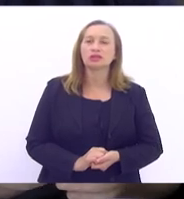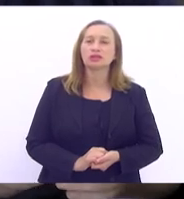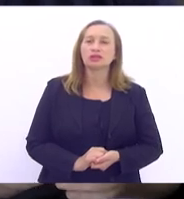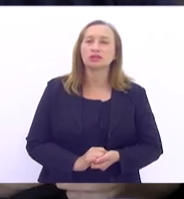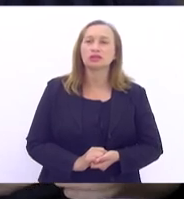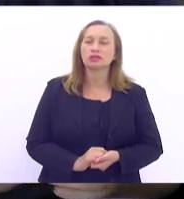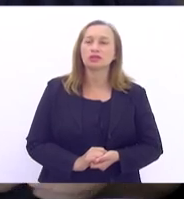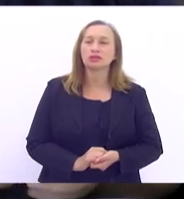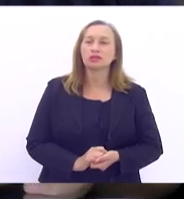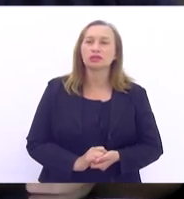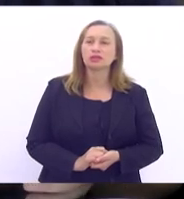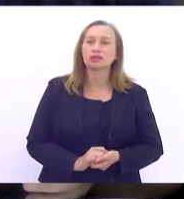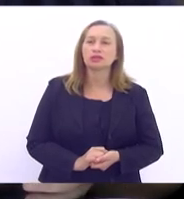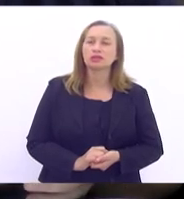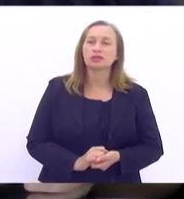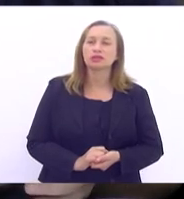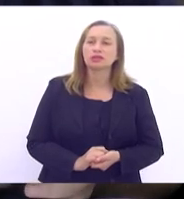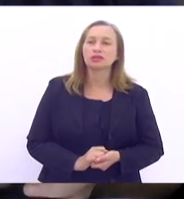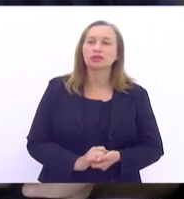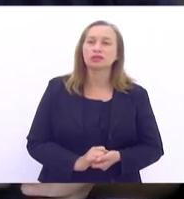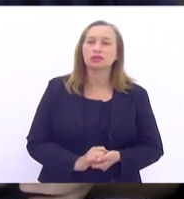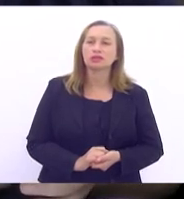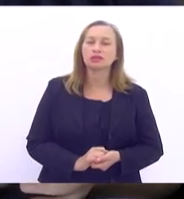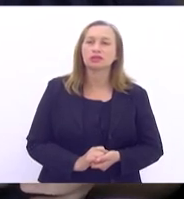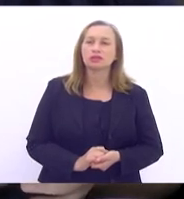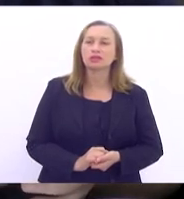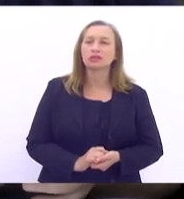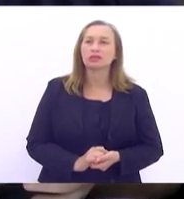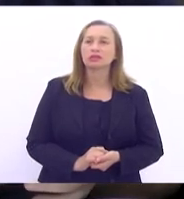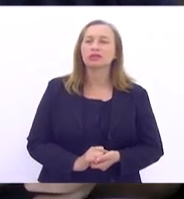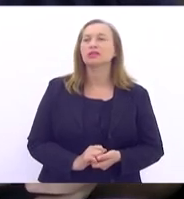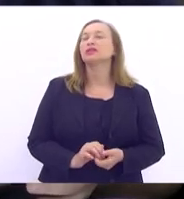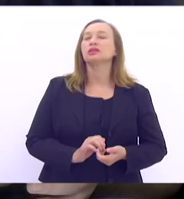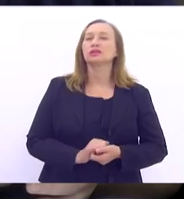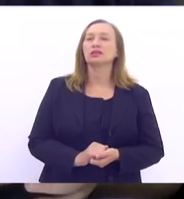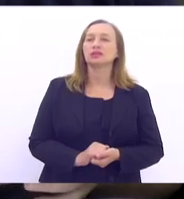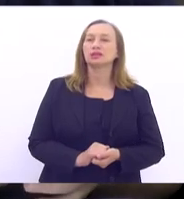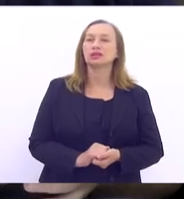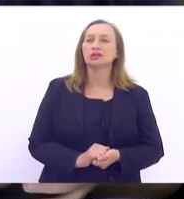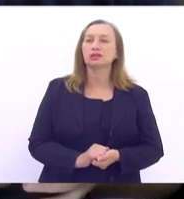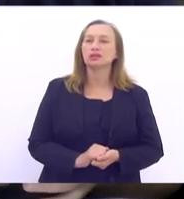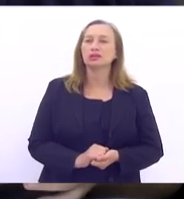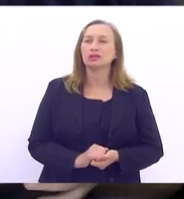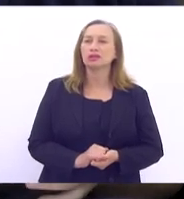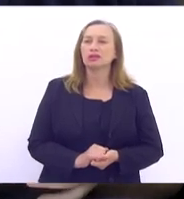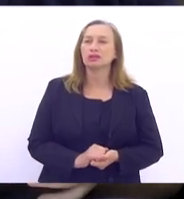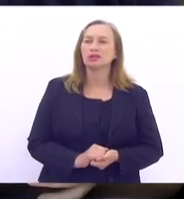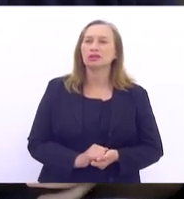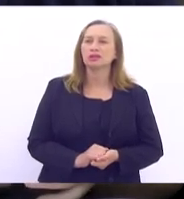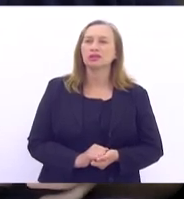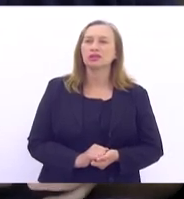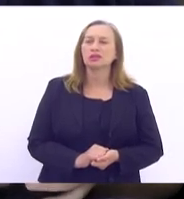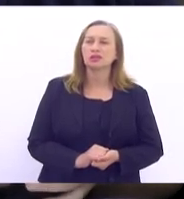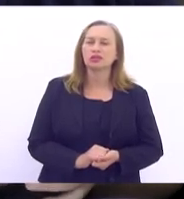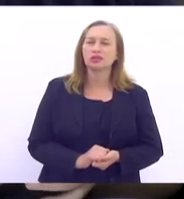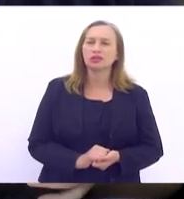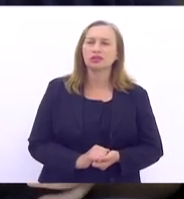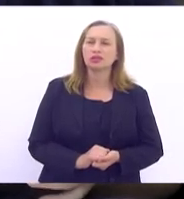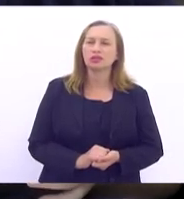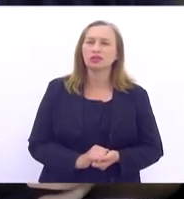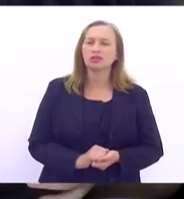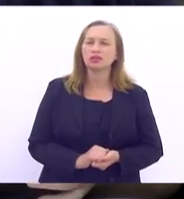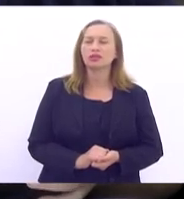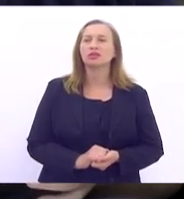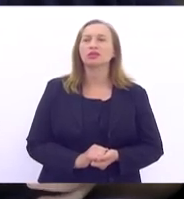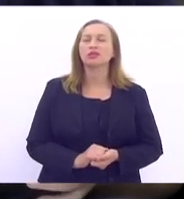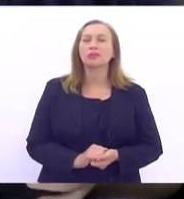Janeiro públicos e privados, embora mesmo os estádios públicos atualmente estejam sendo administrados pelo setor privado, são estádios